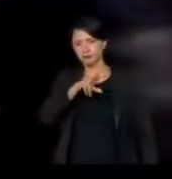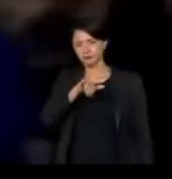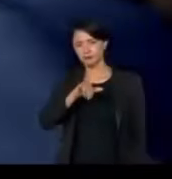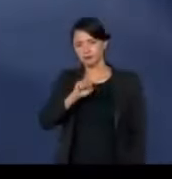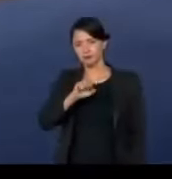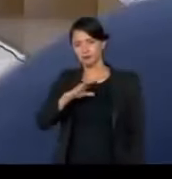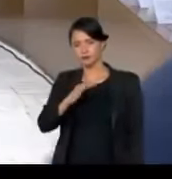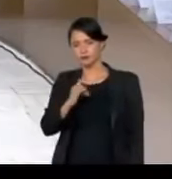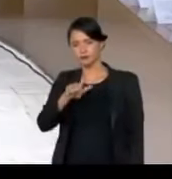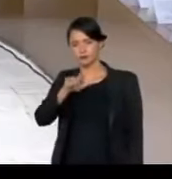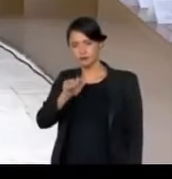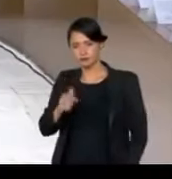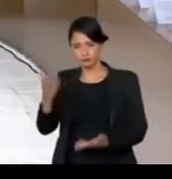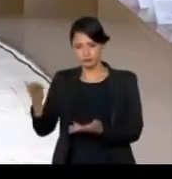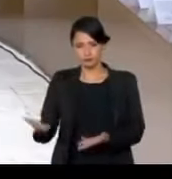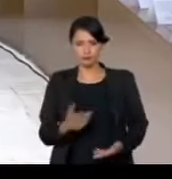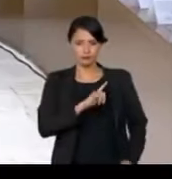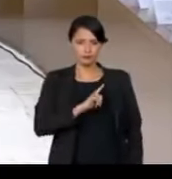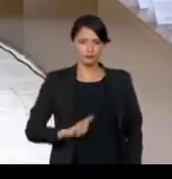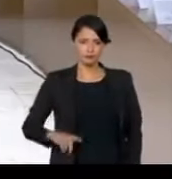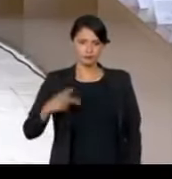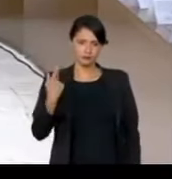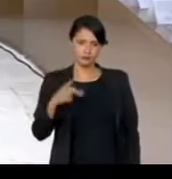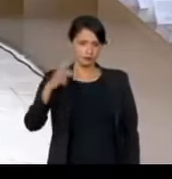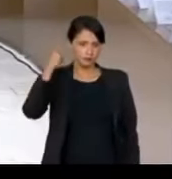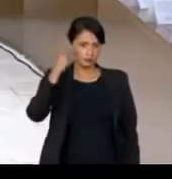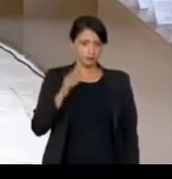Passo agora, então, para o governador de São Paulo, Tarcísio.